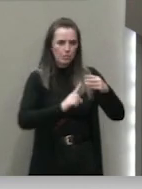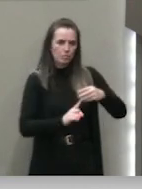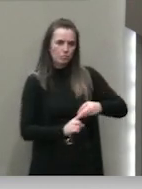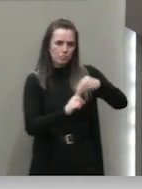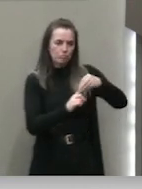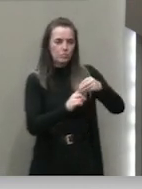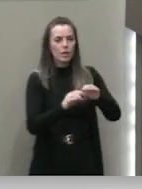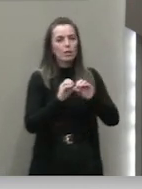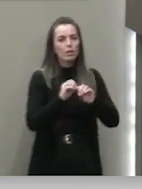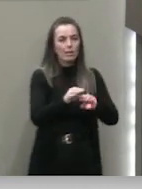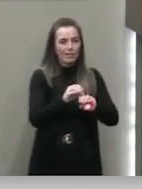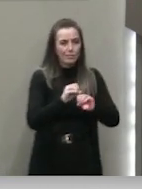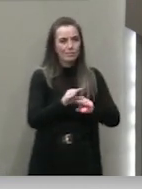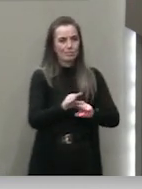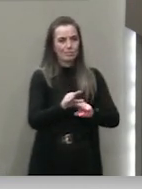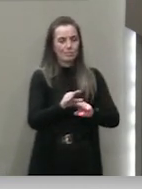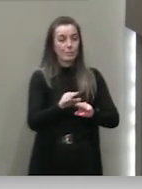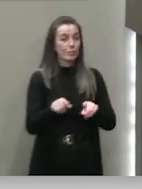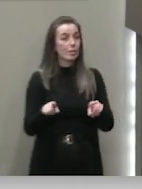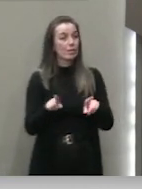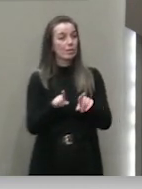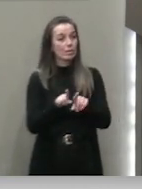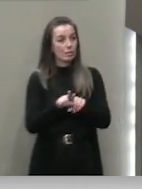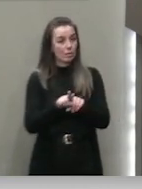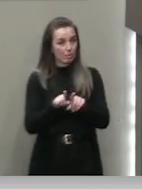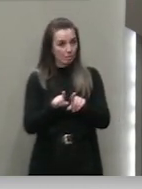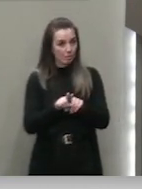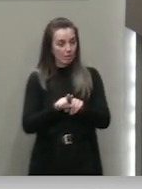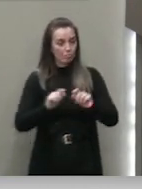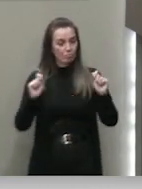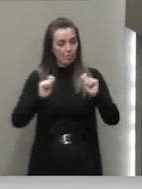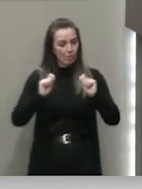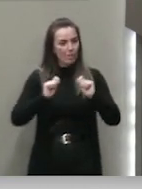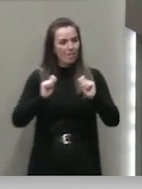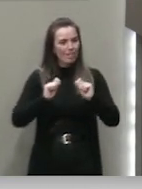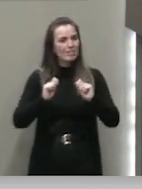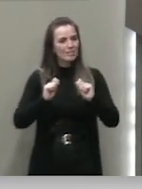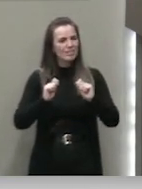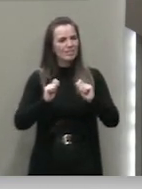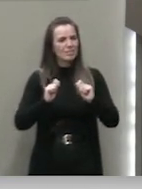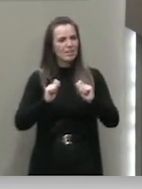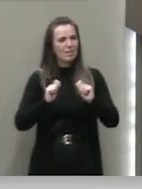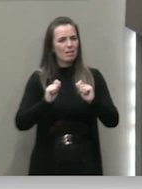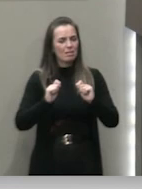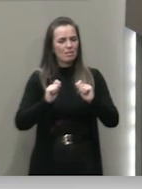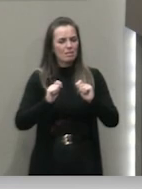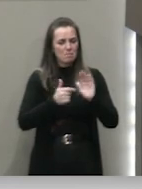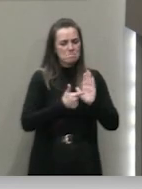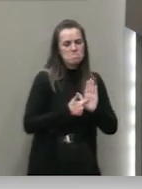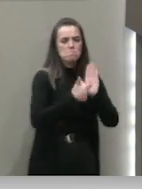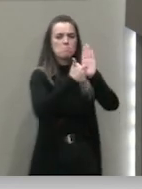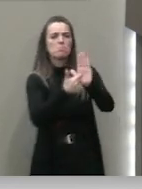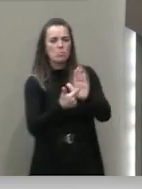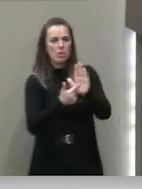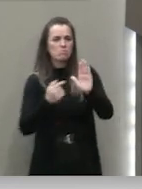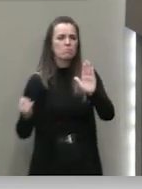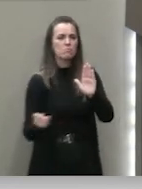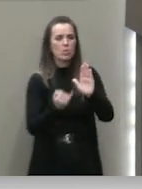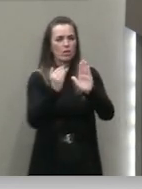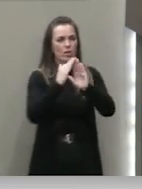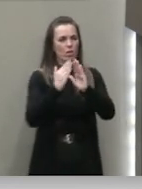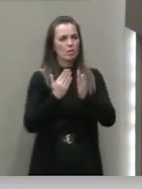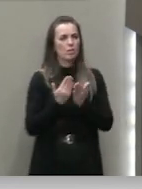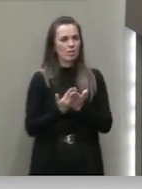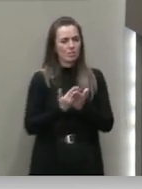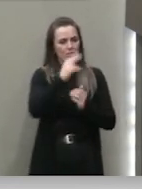educação e que trouxesse a voz da educação pública para esse plenário. Por vezes eu